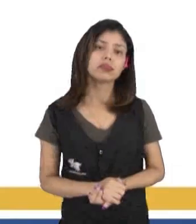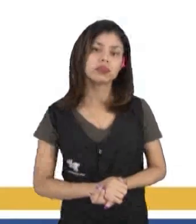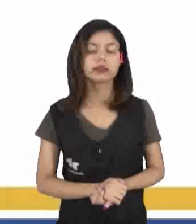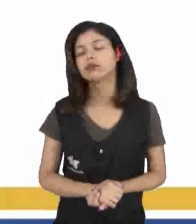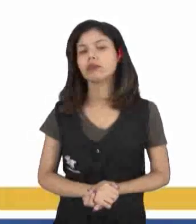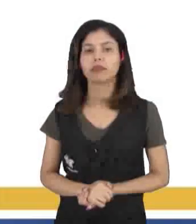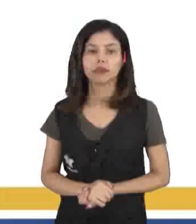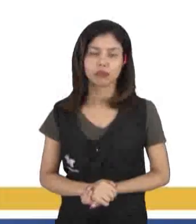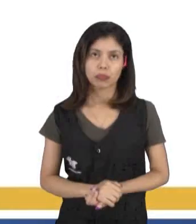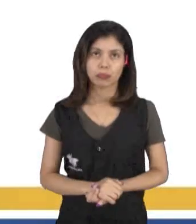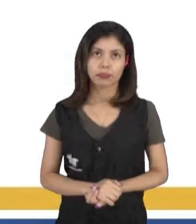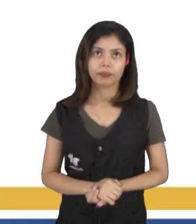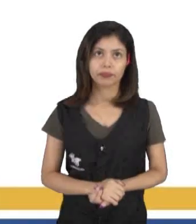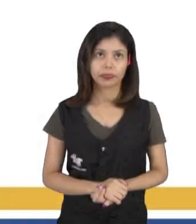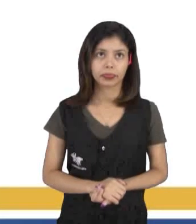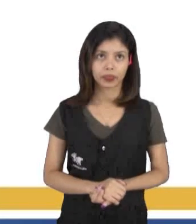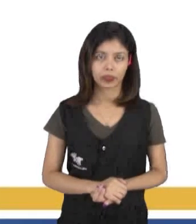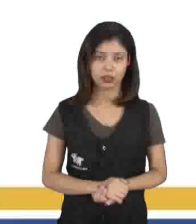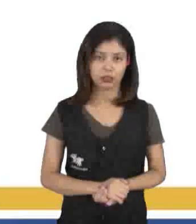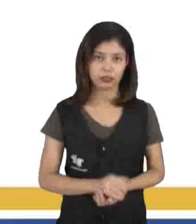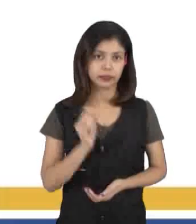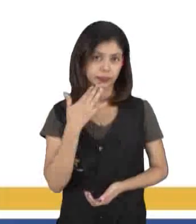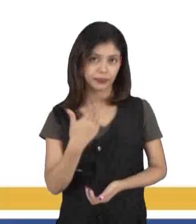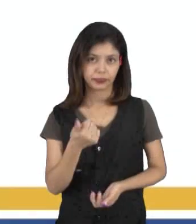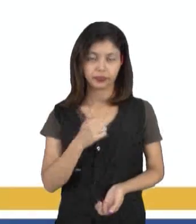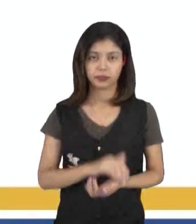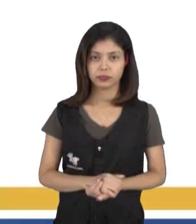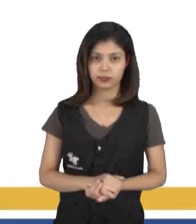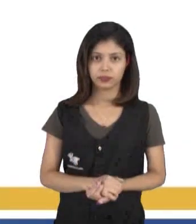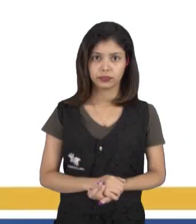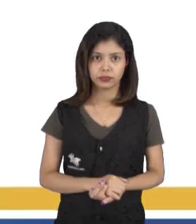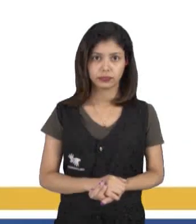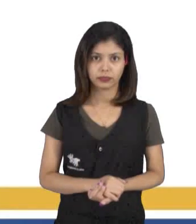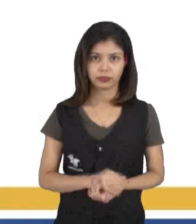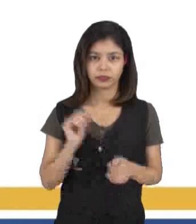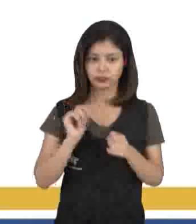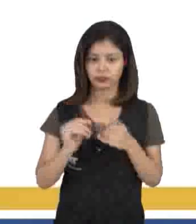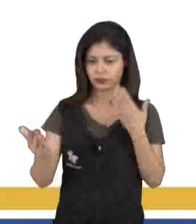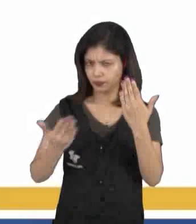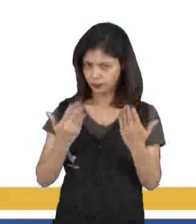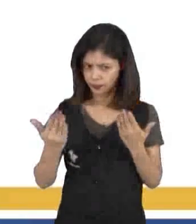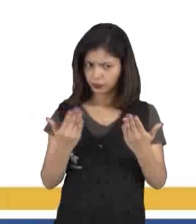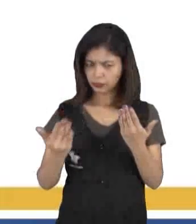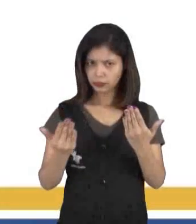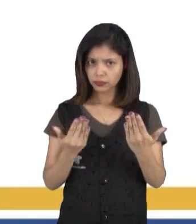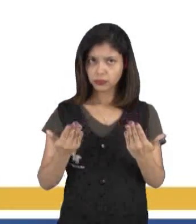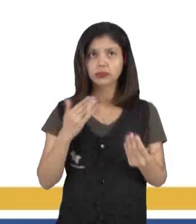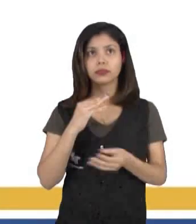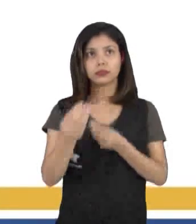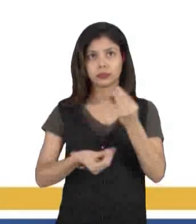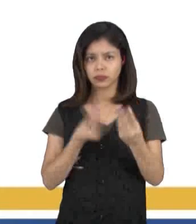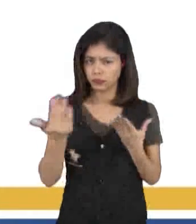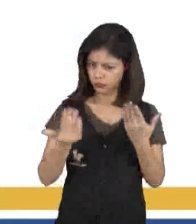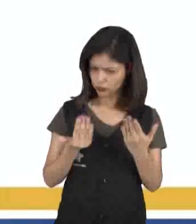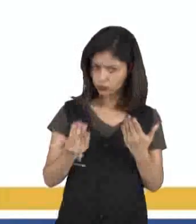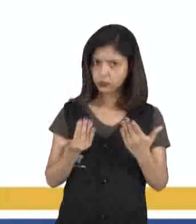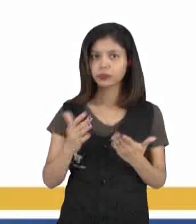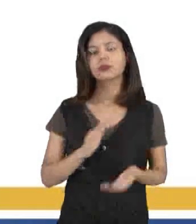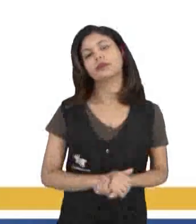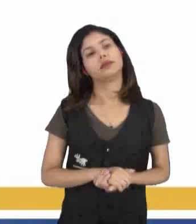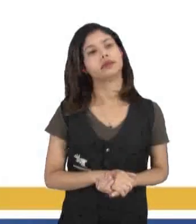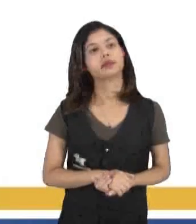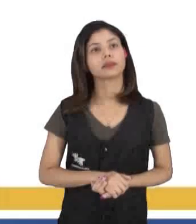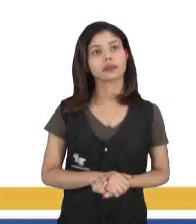né? Ou ele estuda como um obstinado, tá certo? Então tá fazendo essa comparação, esse como aí tá comparando,